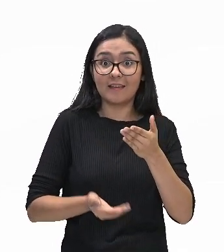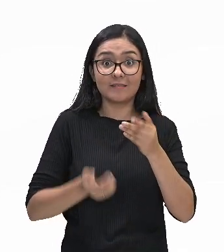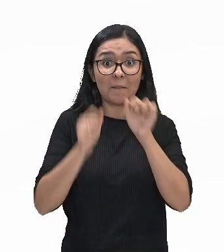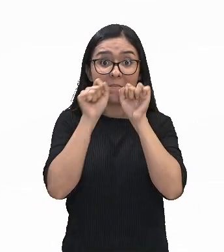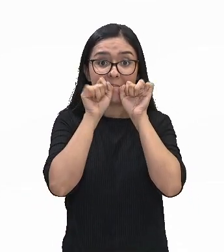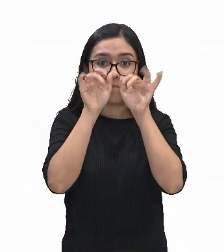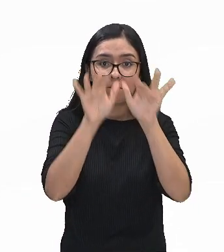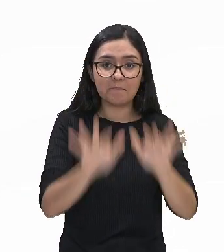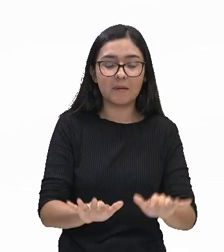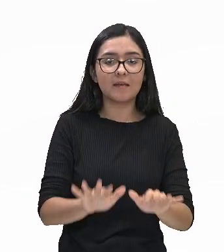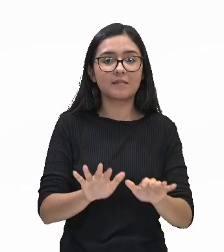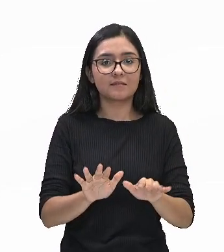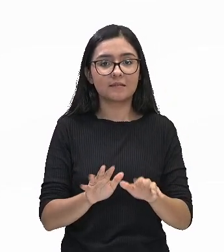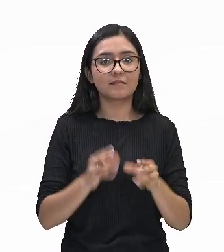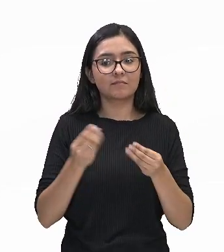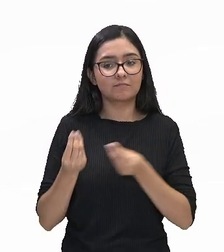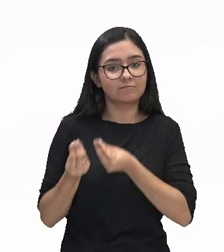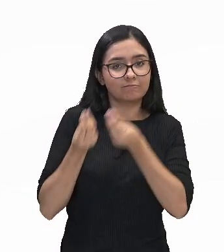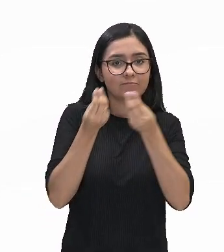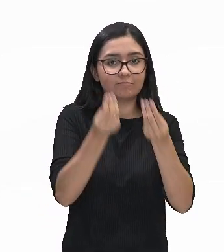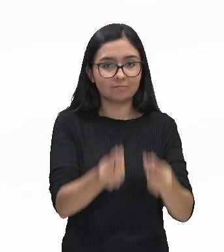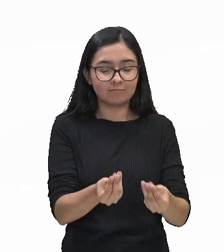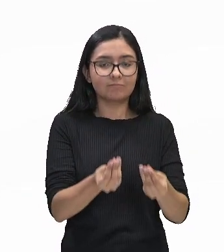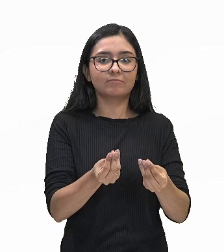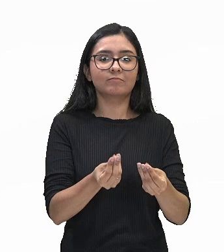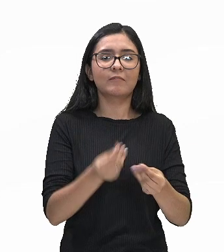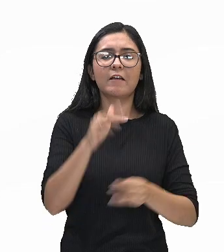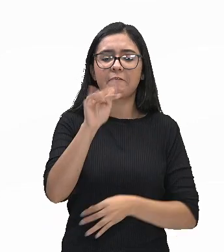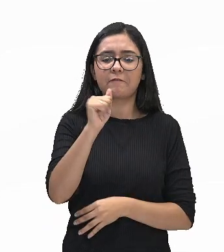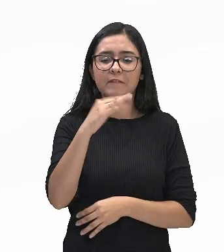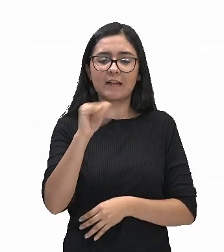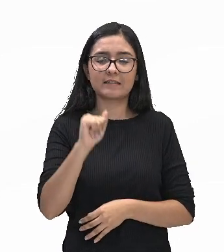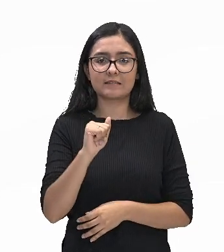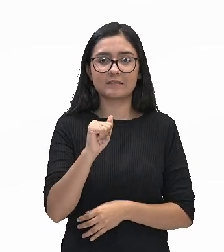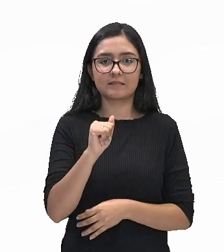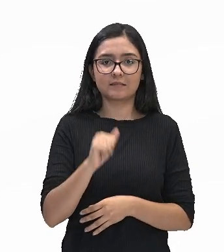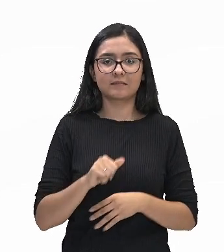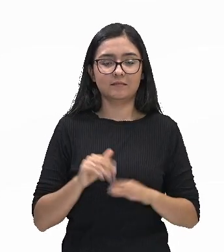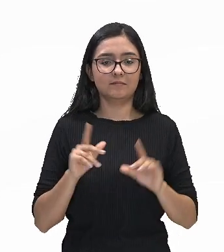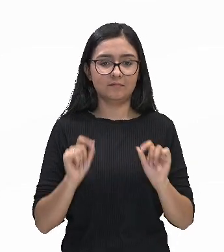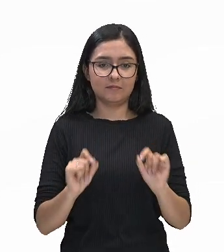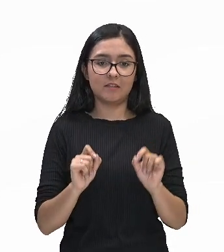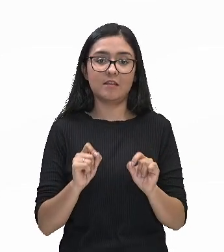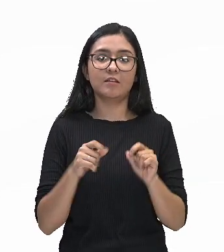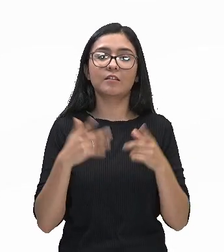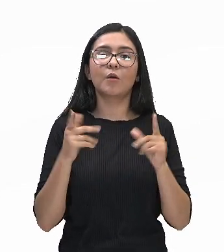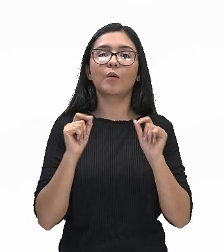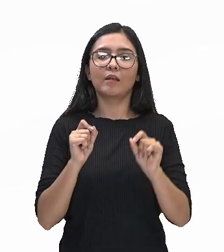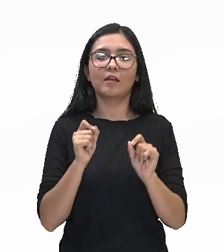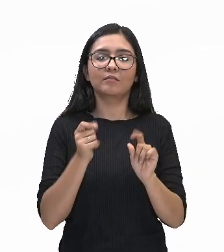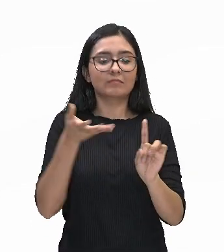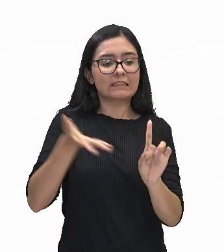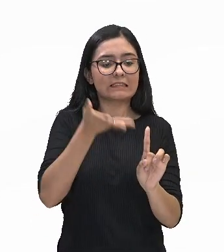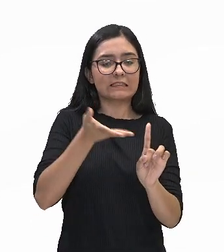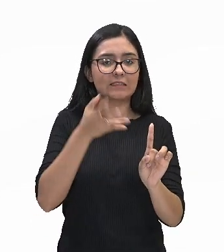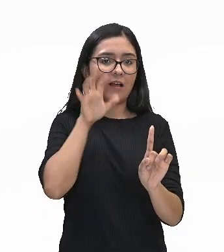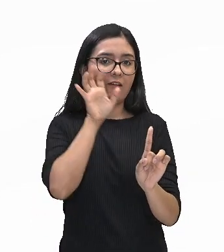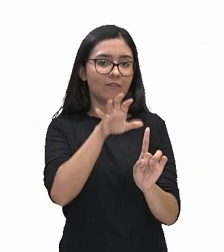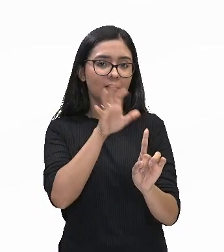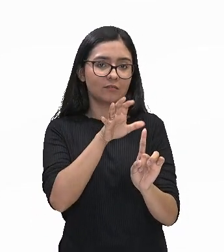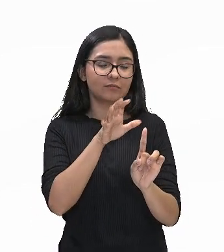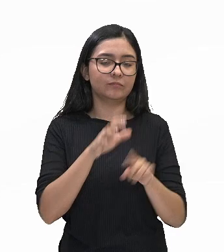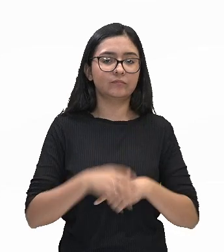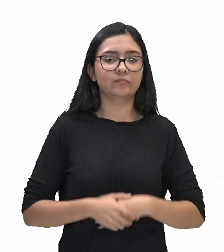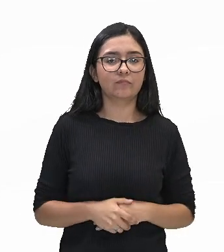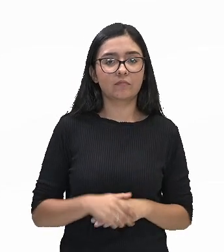Faça a sua doação. Olha, faça a sua doação. Eu estou dando, dependendo de como